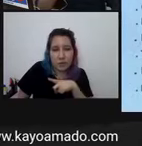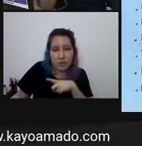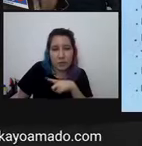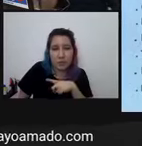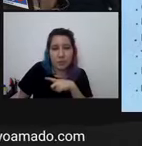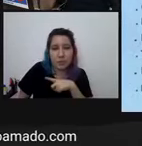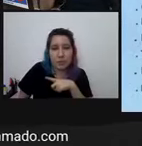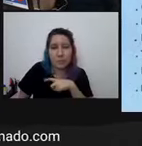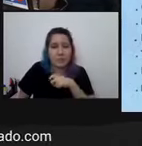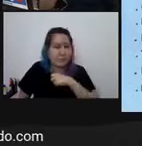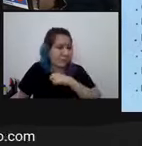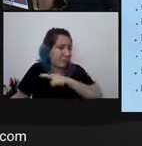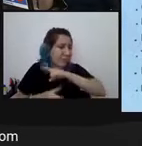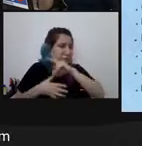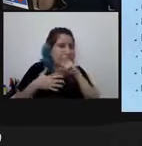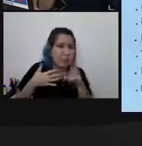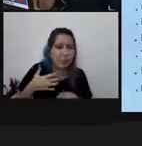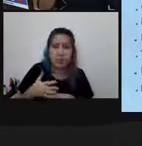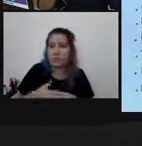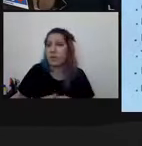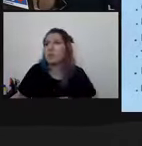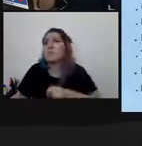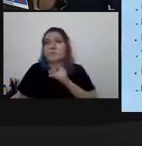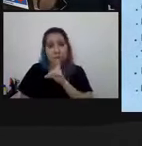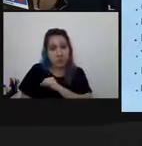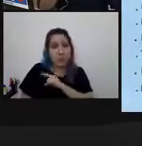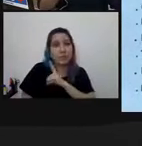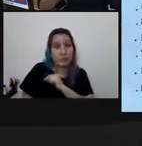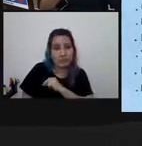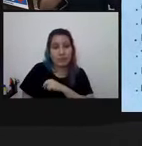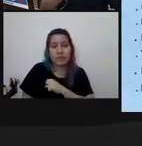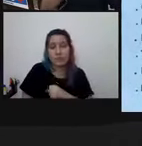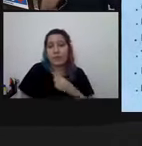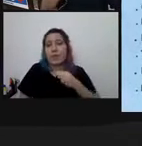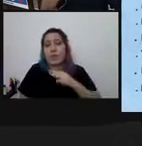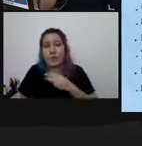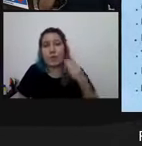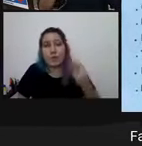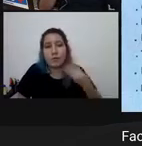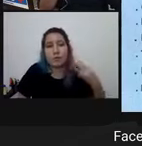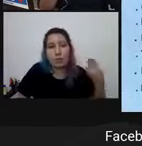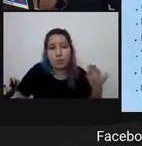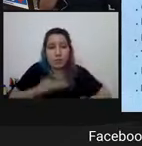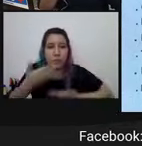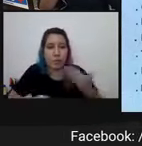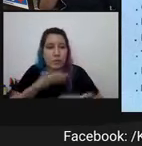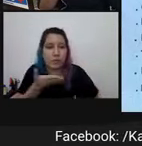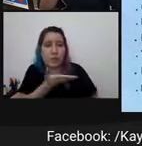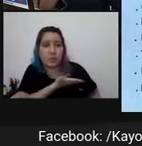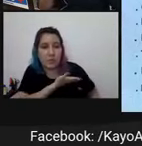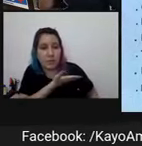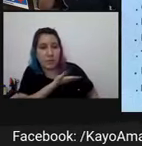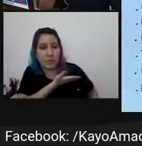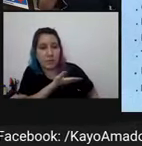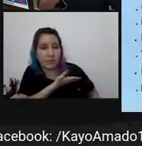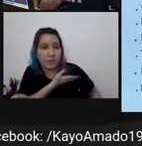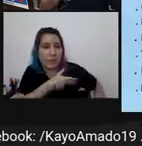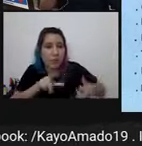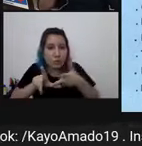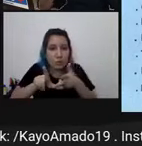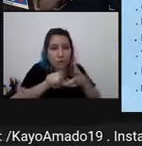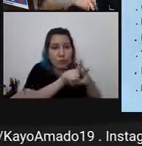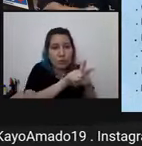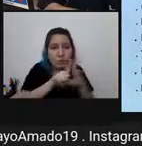você que está assistindo tem que falar, opa, eles têm ideias, eu vou compartilhar com os meus amigos. Passa adiante essa live, passa a